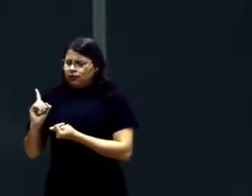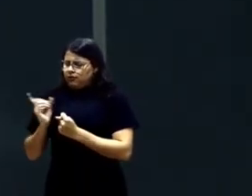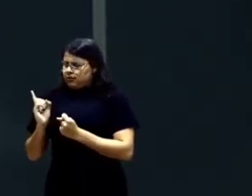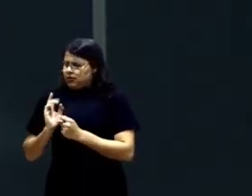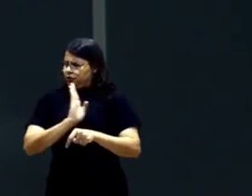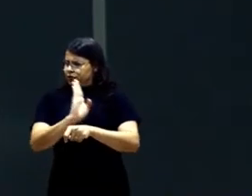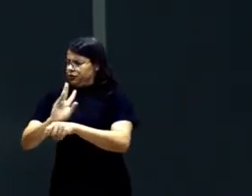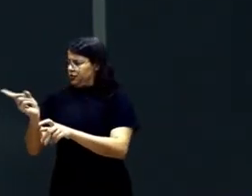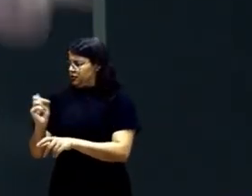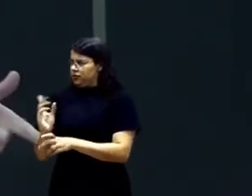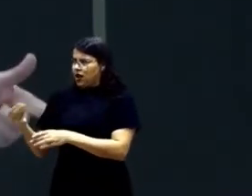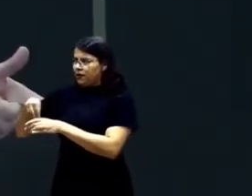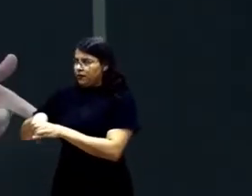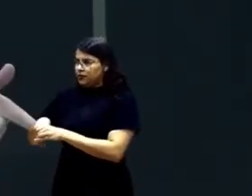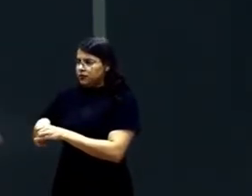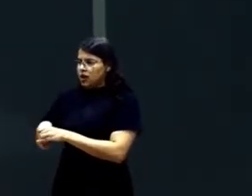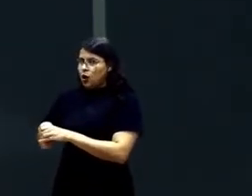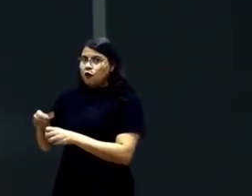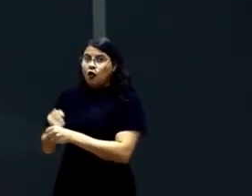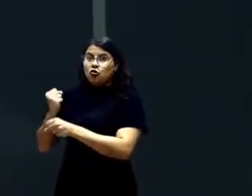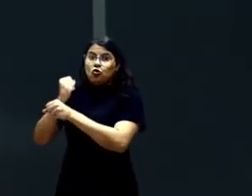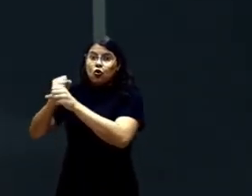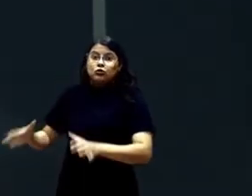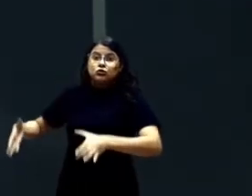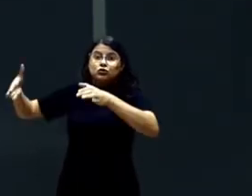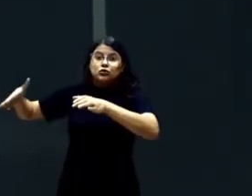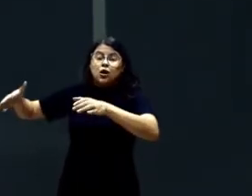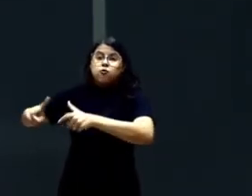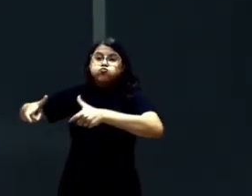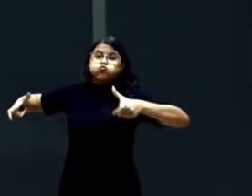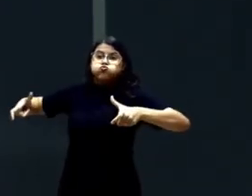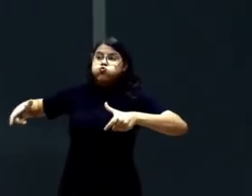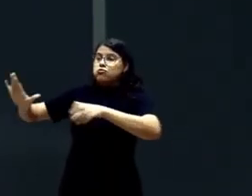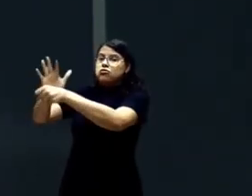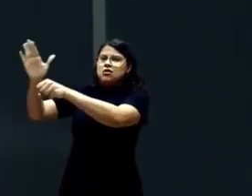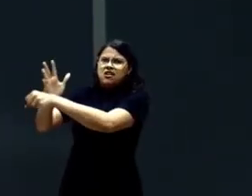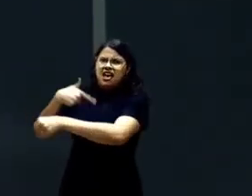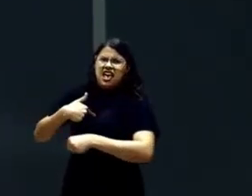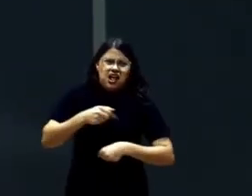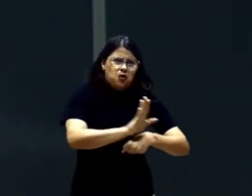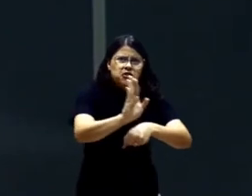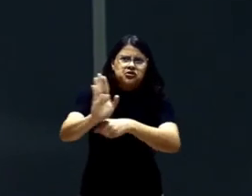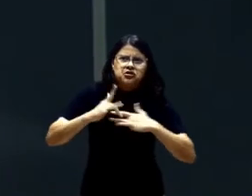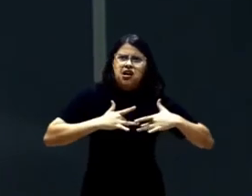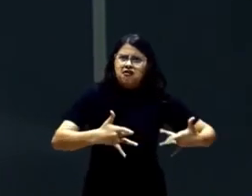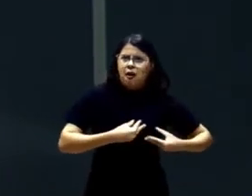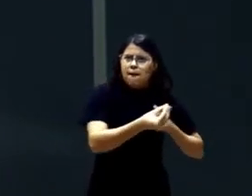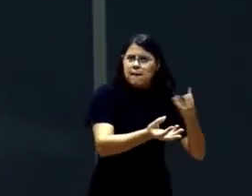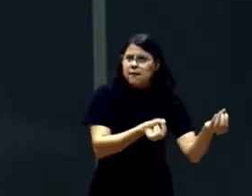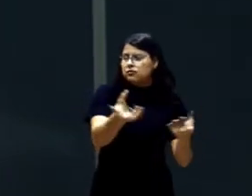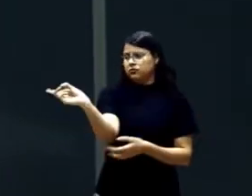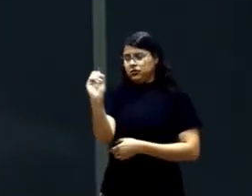O celeiro está cheio, ele diz: vou construir outro, não dou para ninguém, vou construir outro, vou construir um